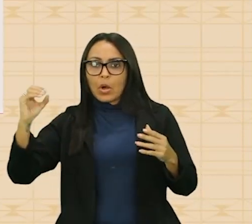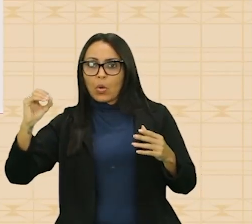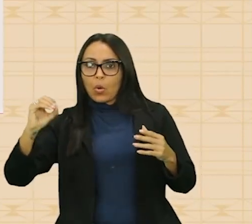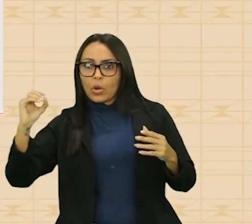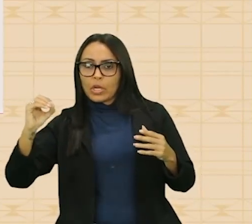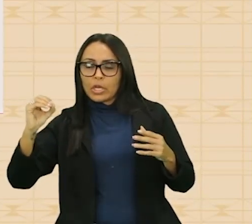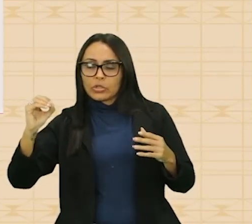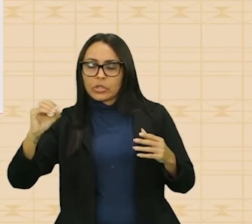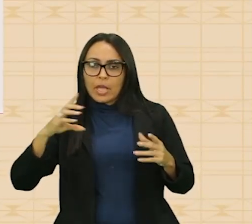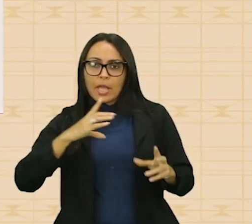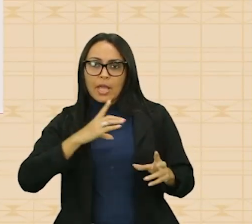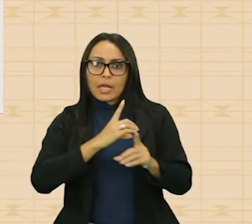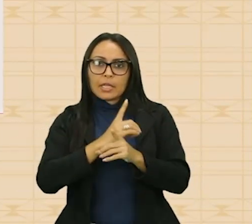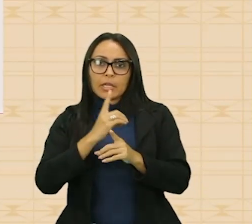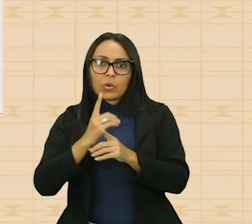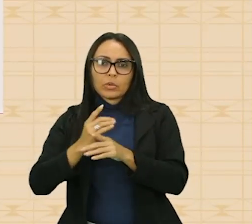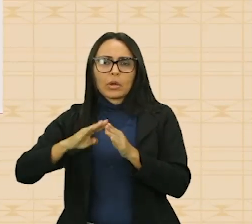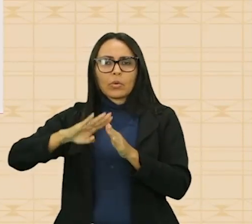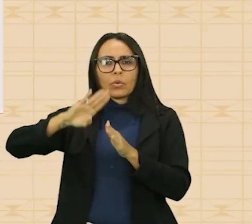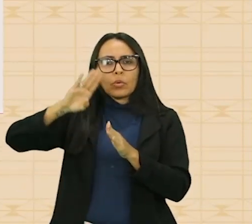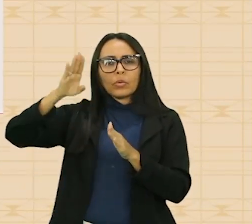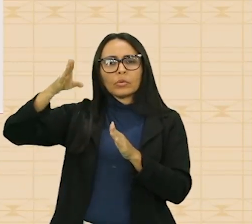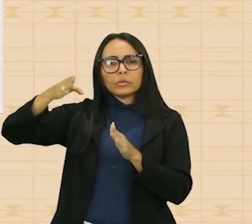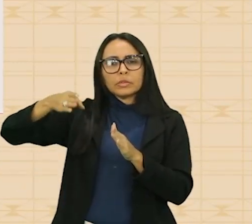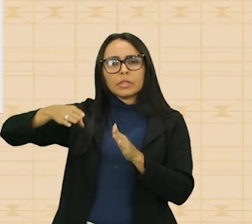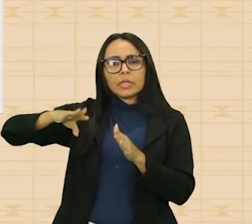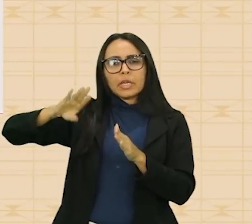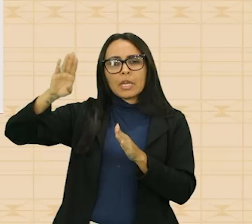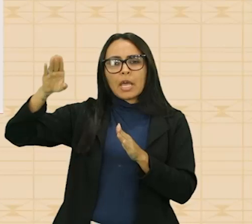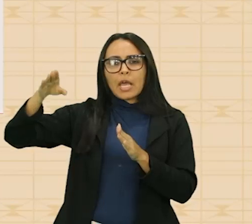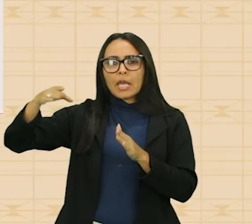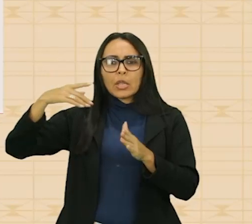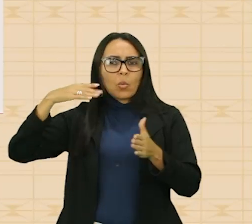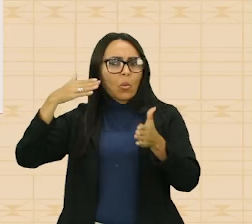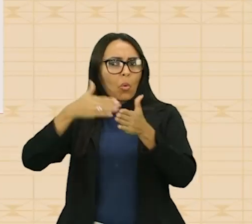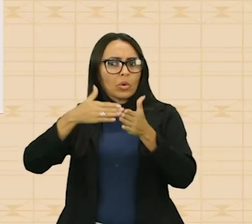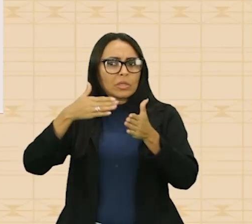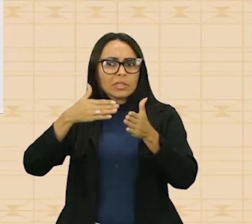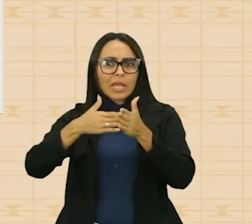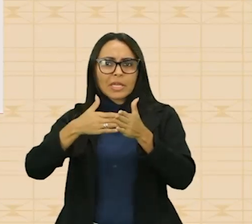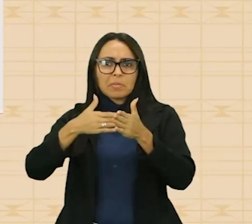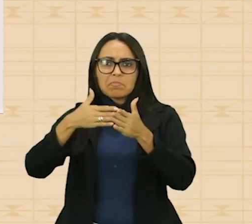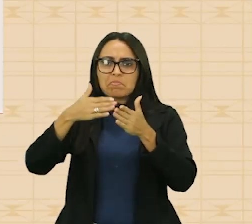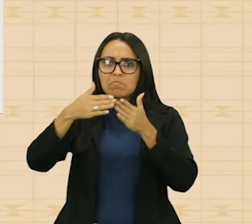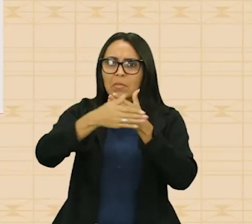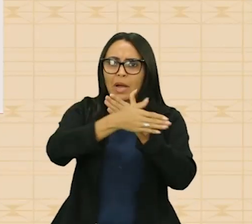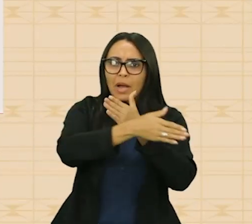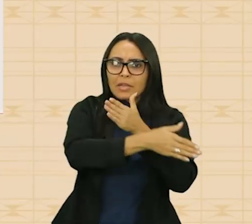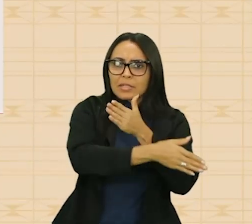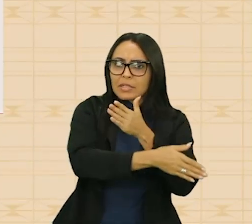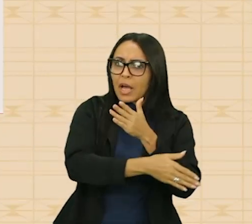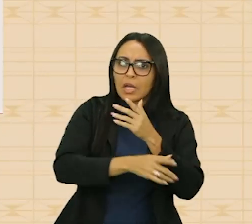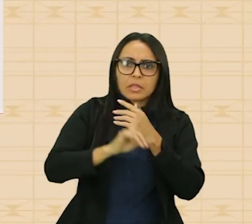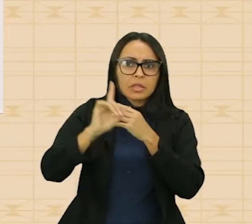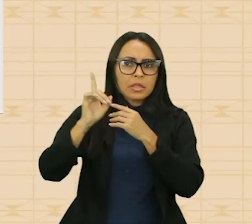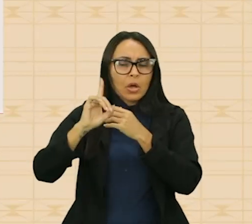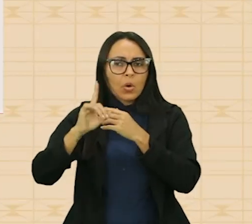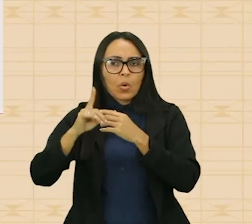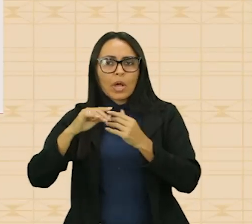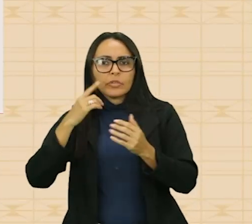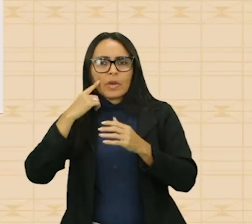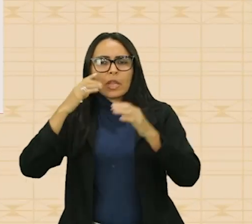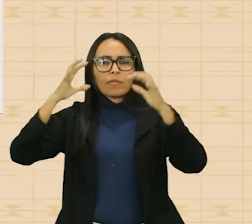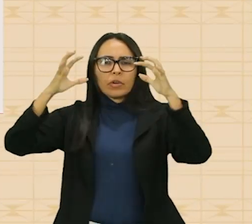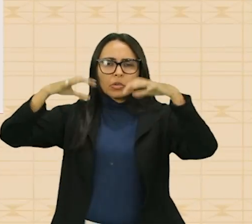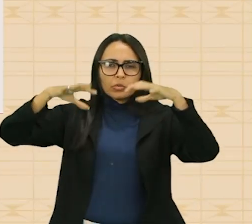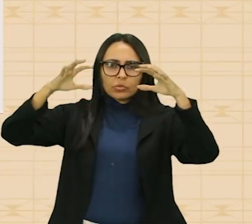encontra a Cordilheira dos Andes. Ela não consegue passar com totalidade pela Cordilheira dos Andes e ela vai descendo, levando chuva ali